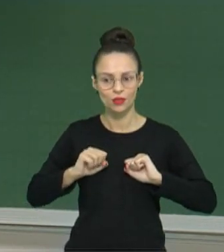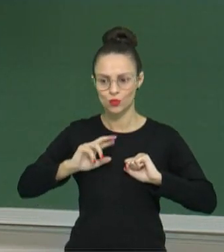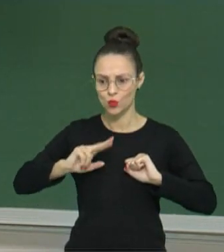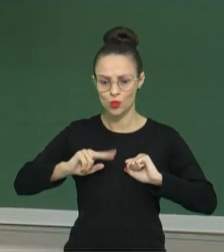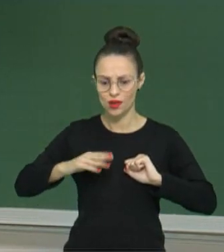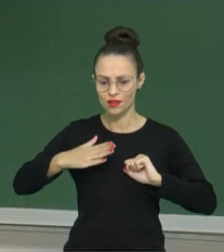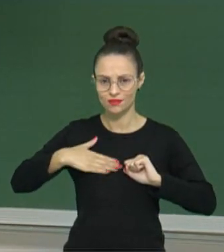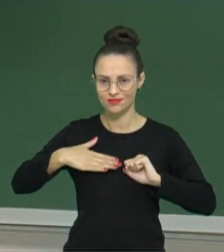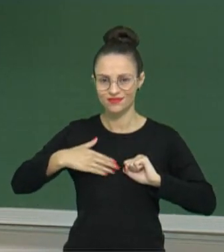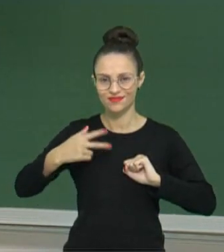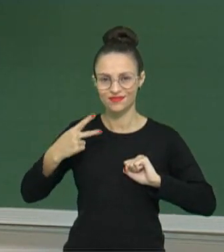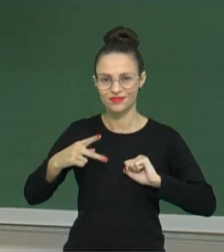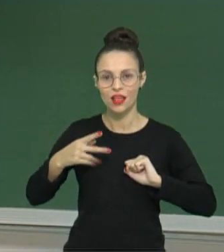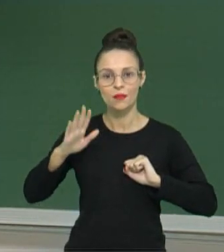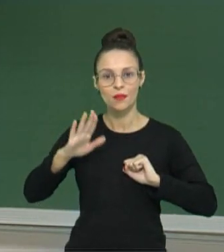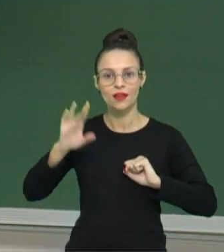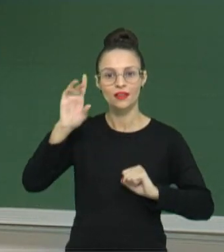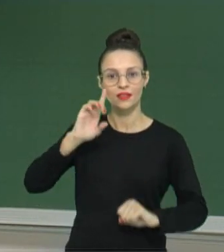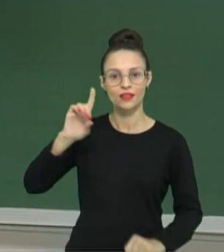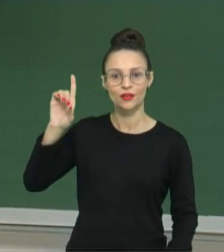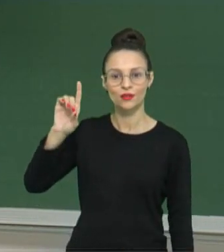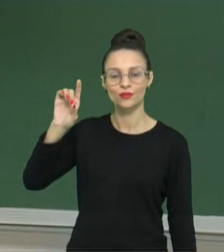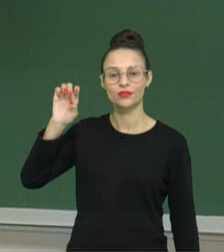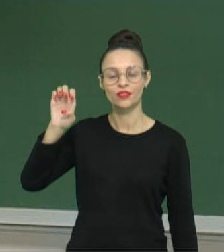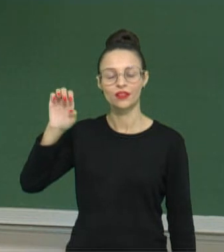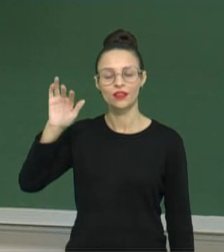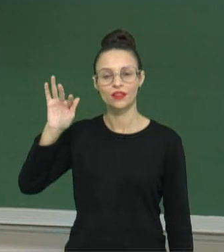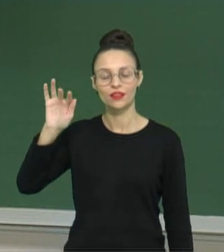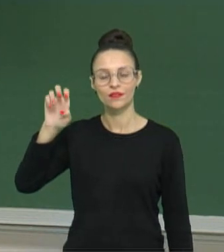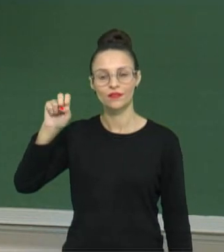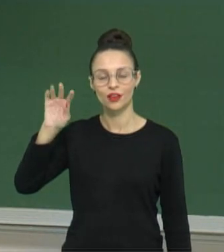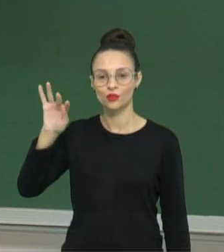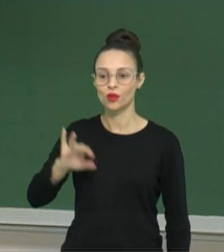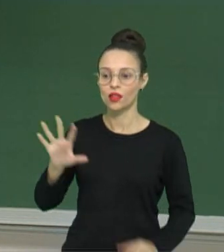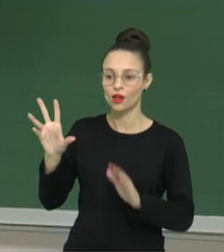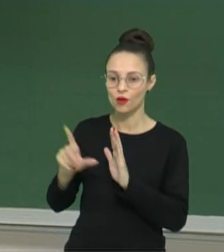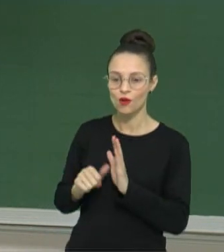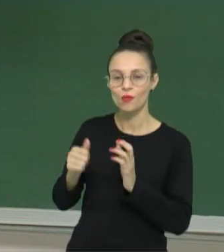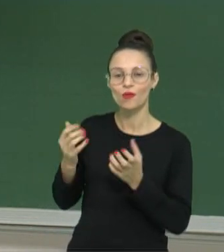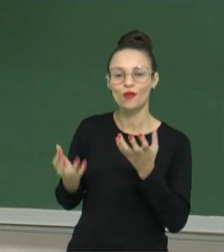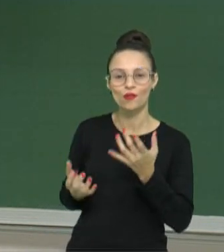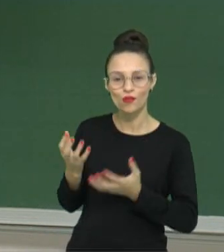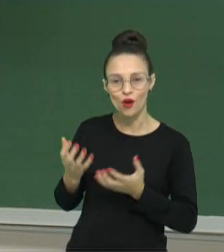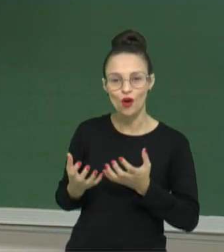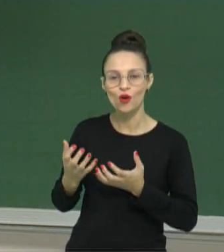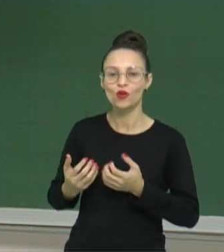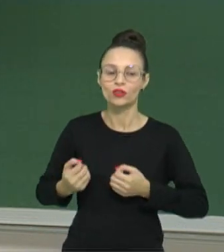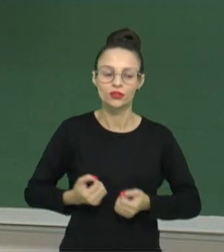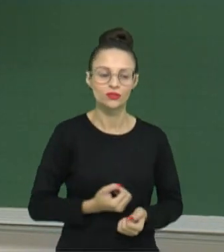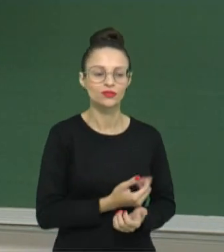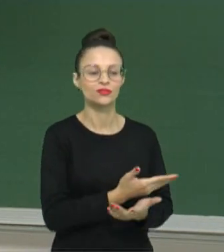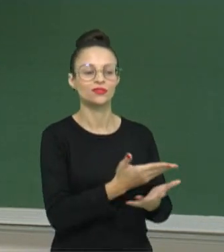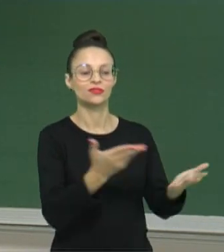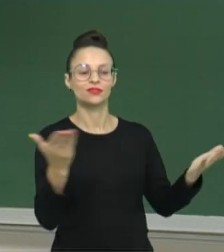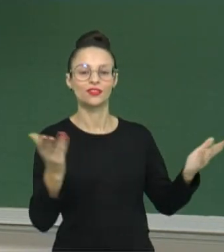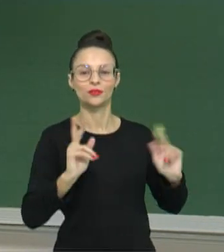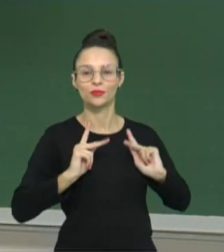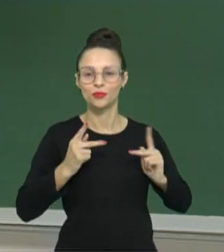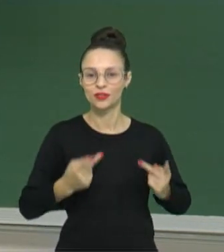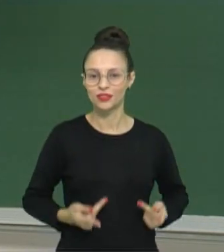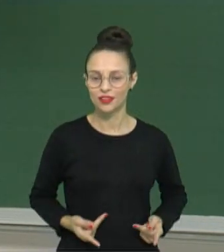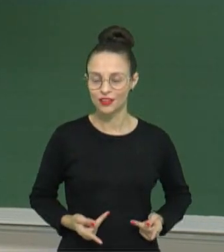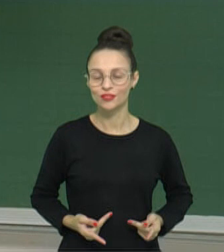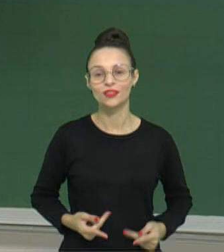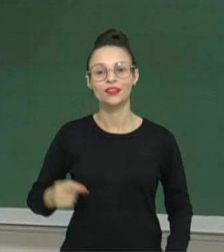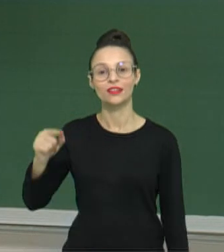dele, mas que era do deus Hefesto, que era o fogo. Então ele roubou o fogo sagrado do deus Hefesto e entregou, distribuiu para a humanidade.